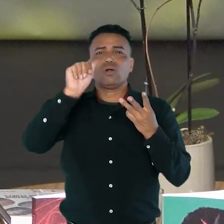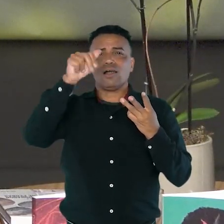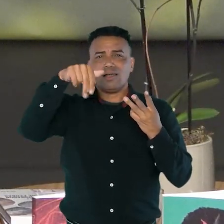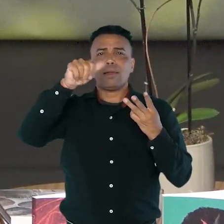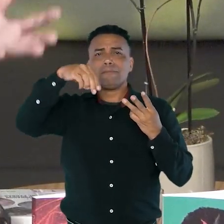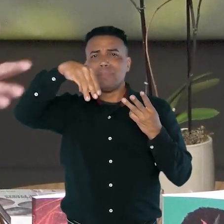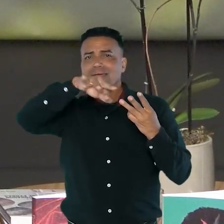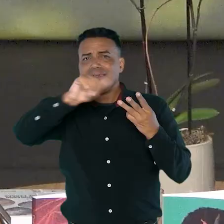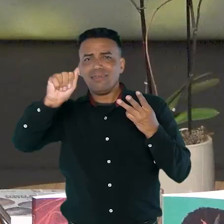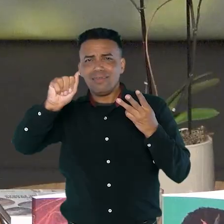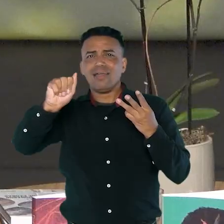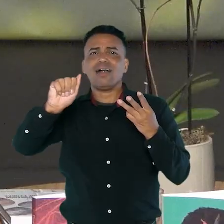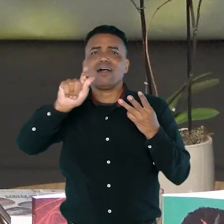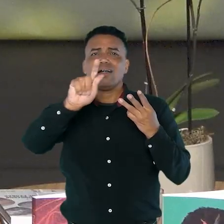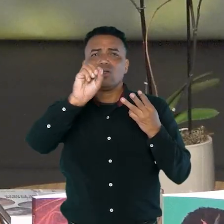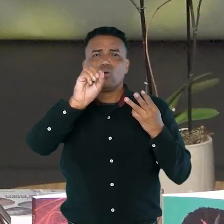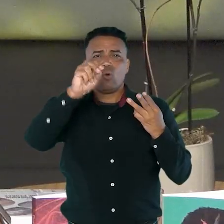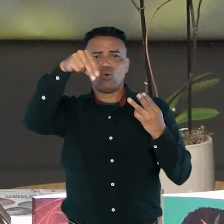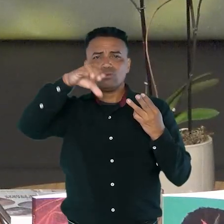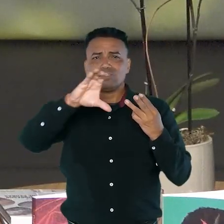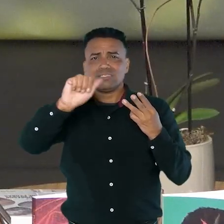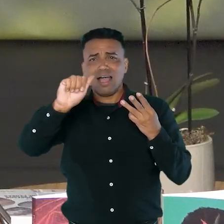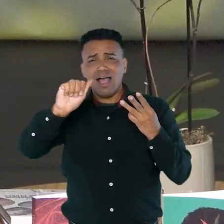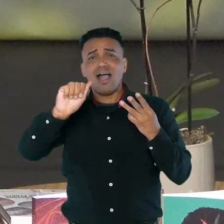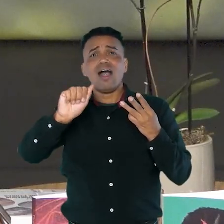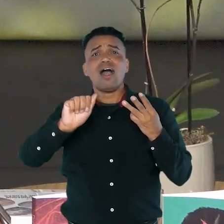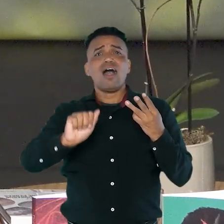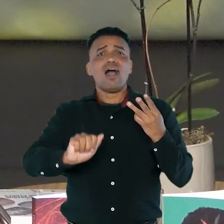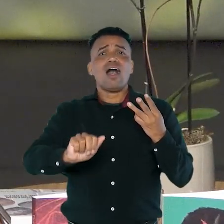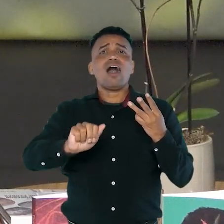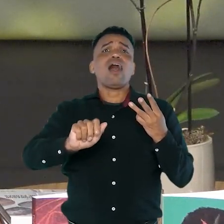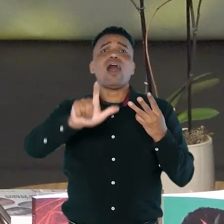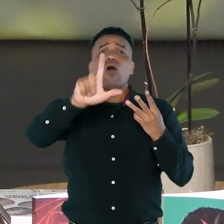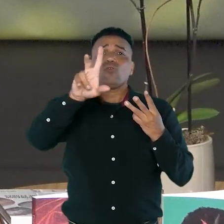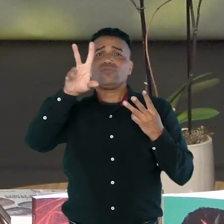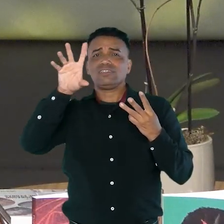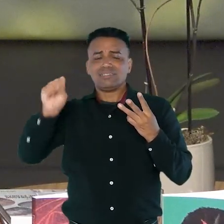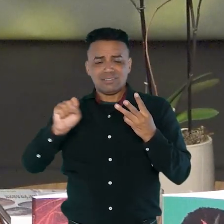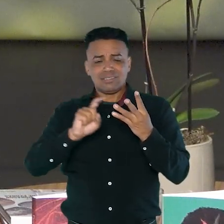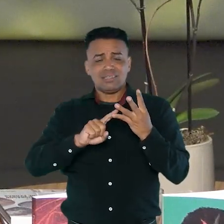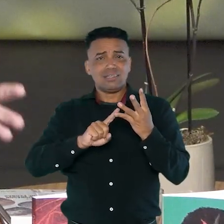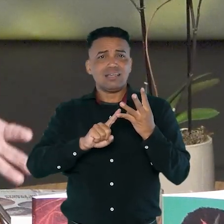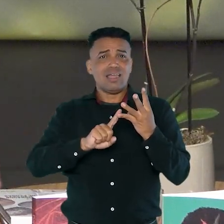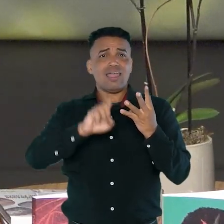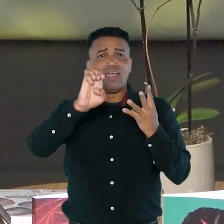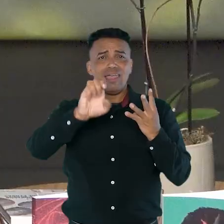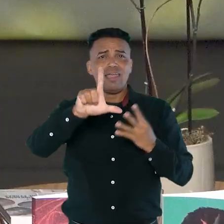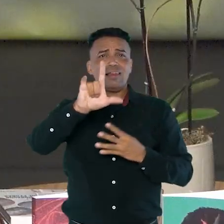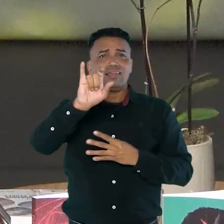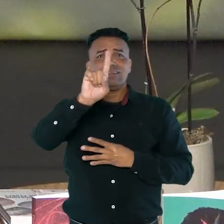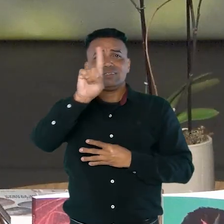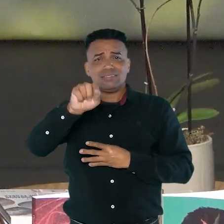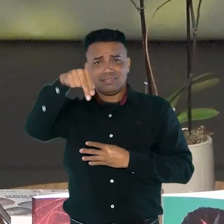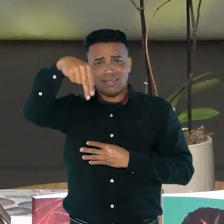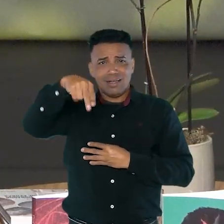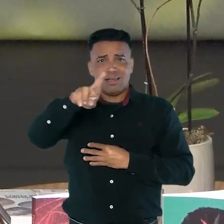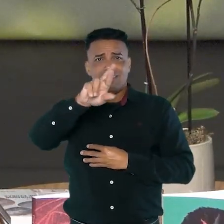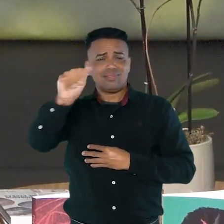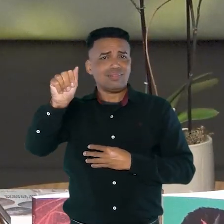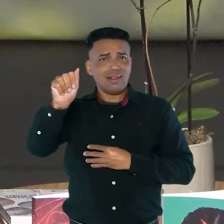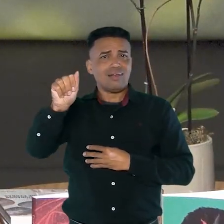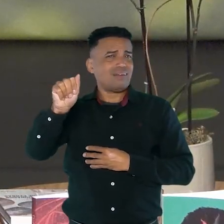Gonçalves. Me ajuda, Elisandra. Elisandra Souza, Dinha Nascimento, e etc,